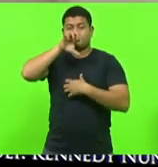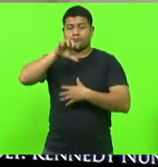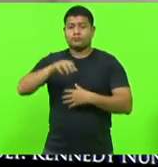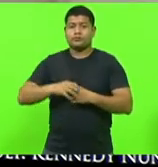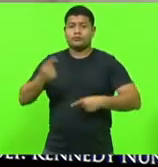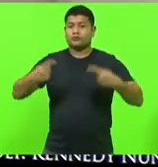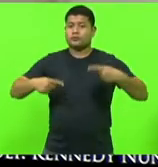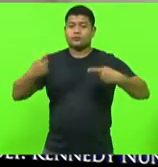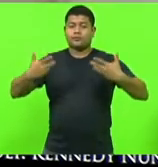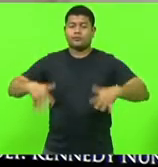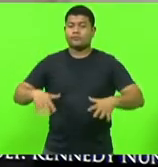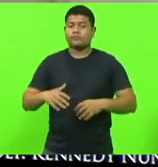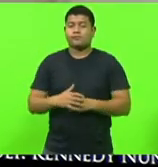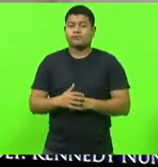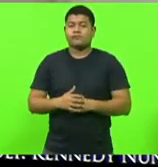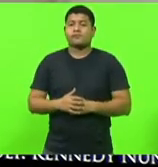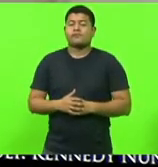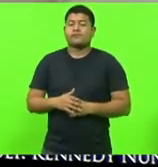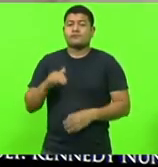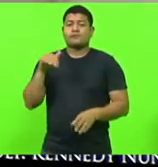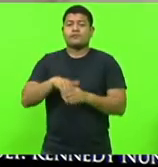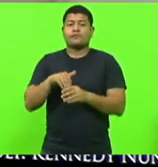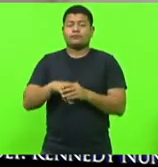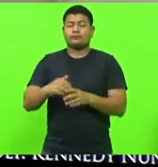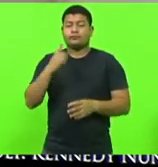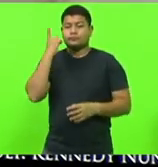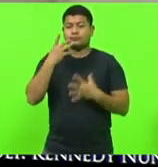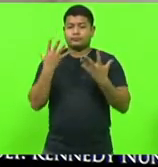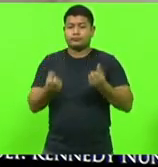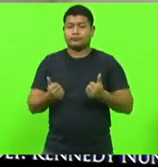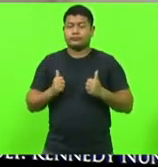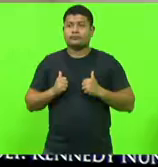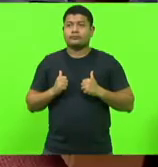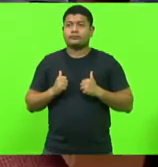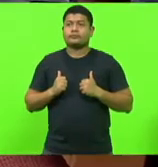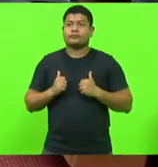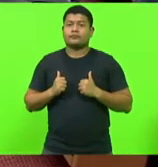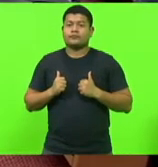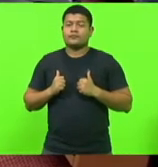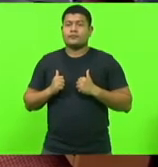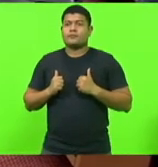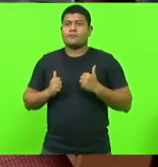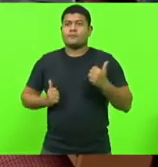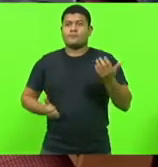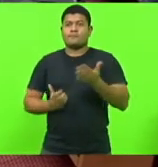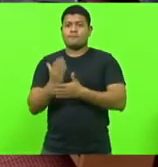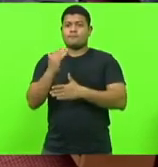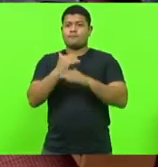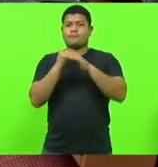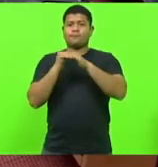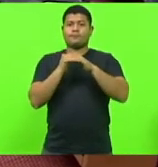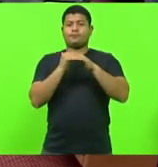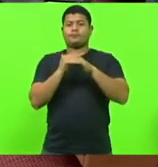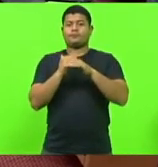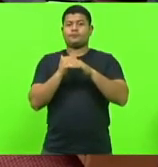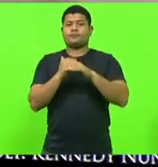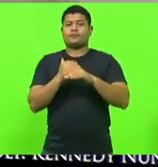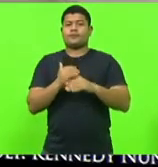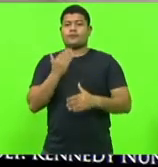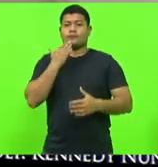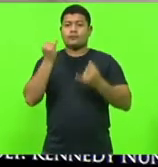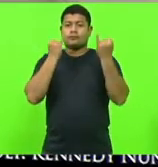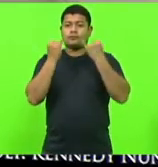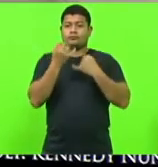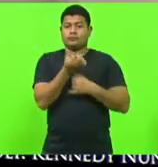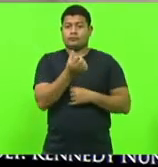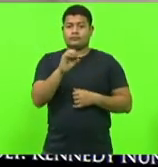Não havendo quem queira discutir em votação, deputados que aprovam permaneçam como se encontra. Aprovado por unanimidade. Pedido de informação